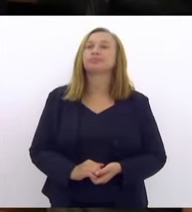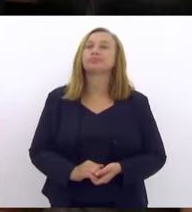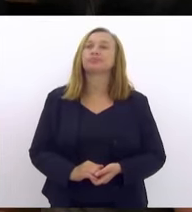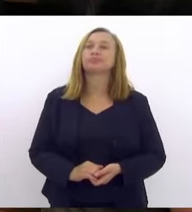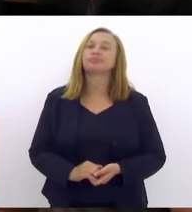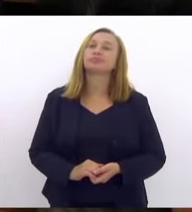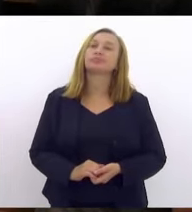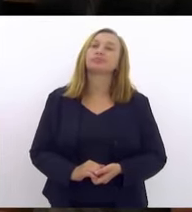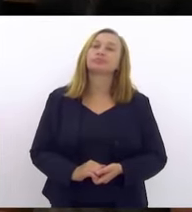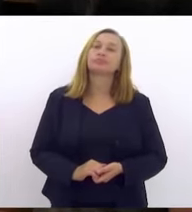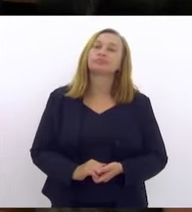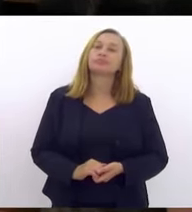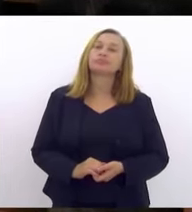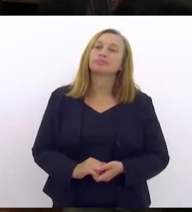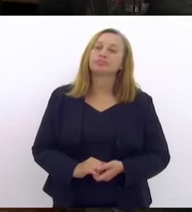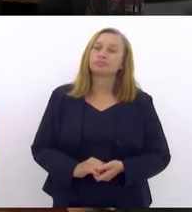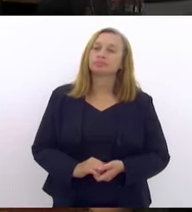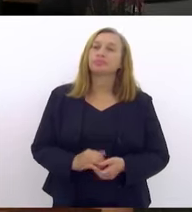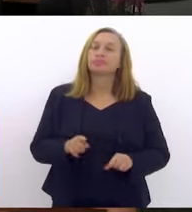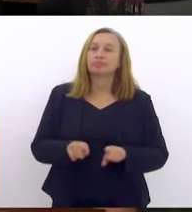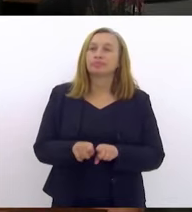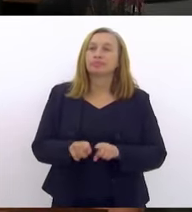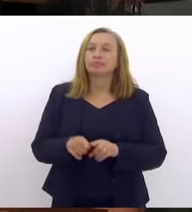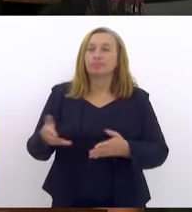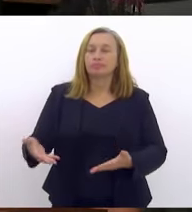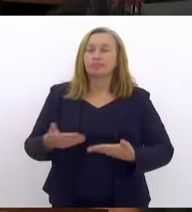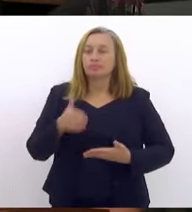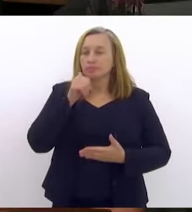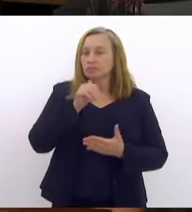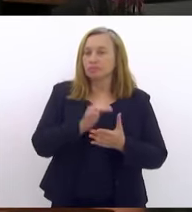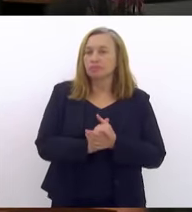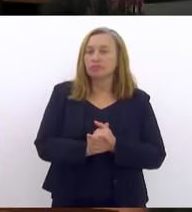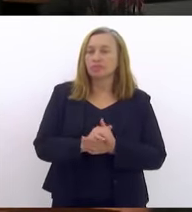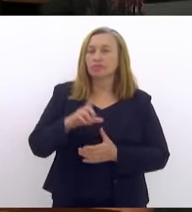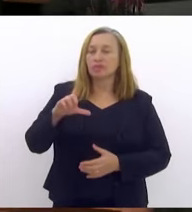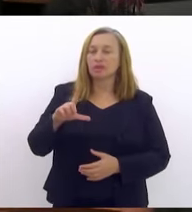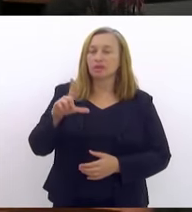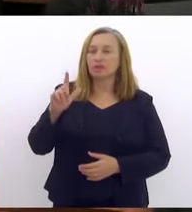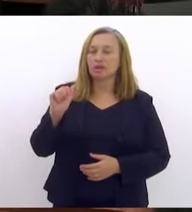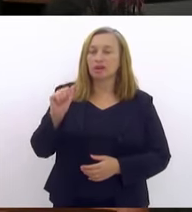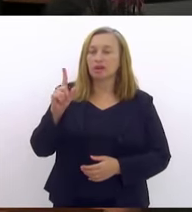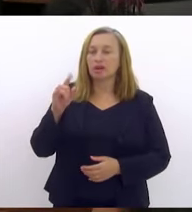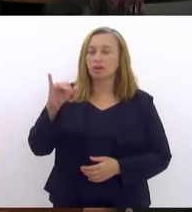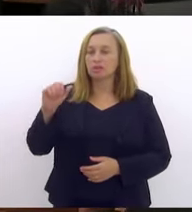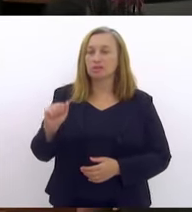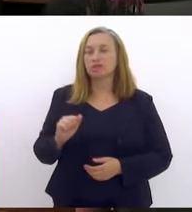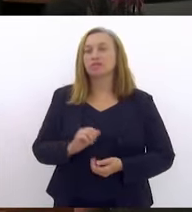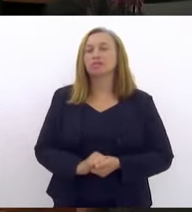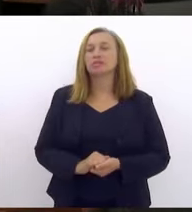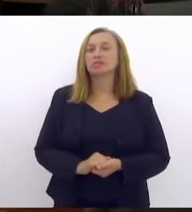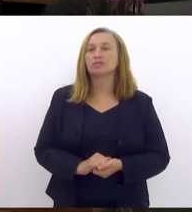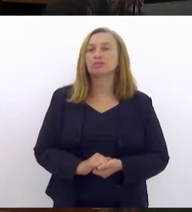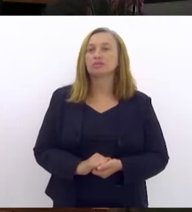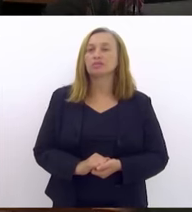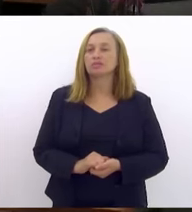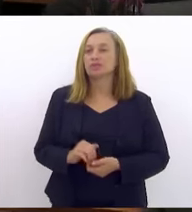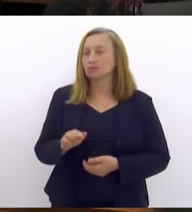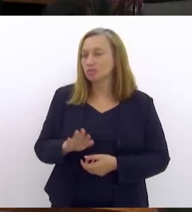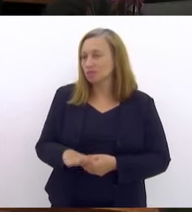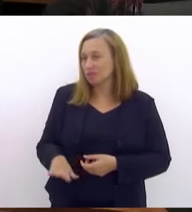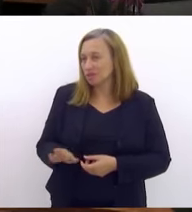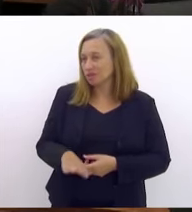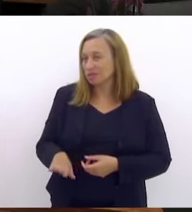município de Mangaratiba. Eu gostaria também de chamar a sua esposa Gláucia, E o nosso mascotinho para